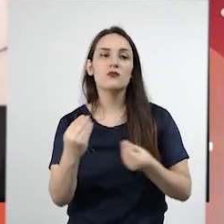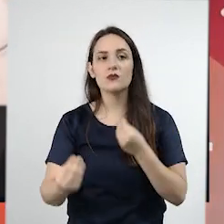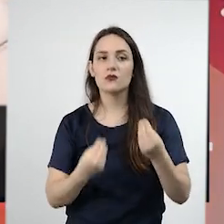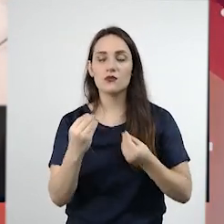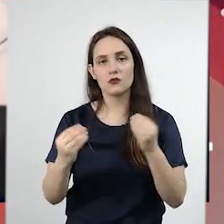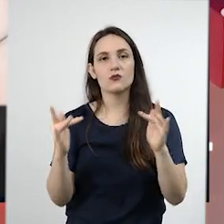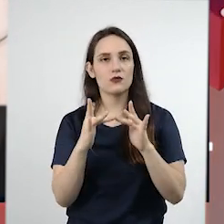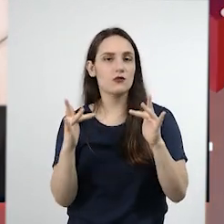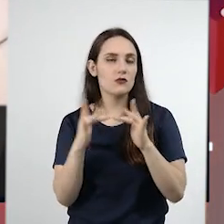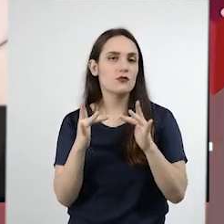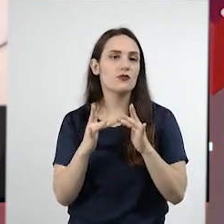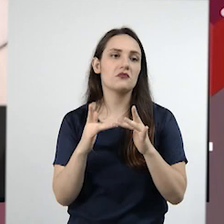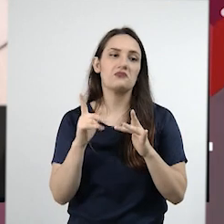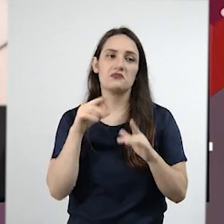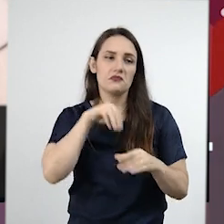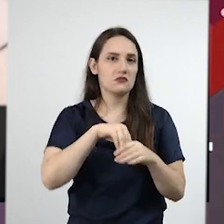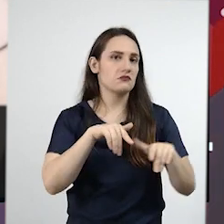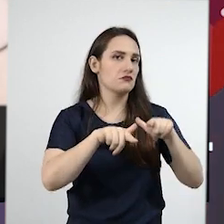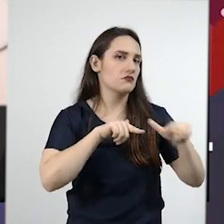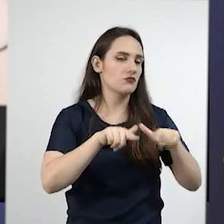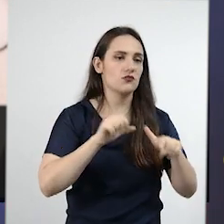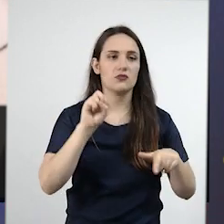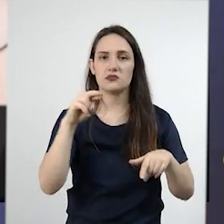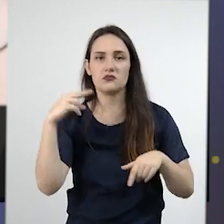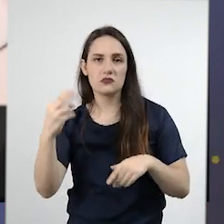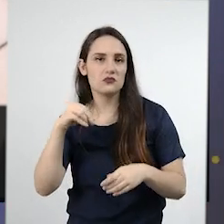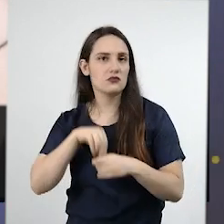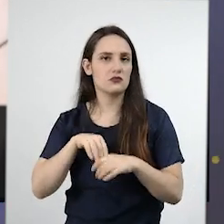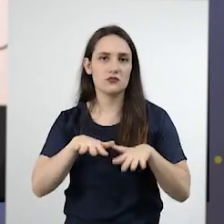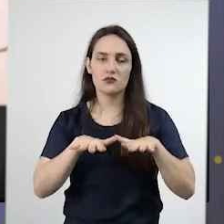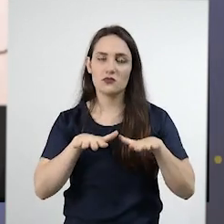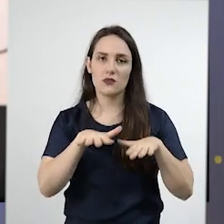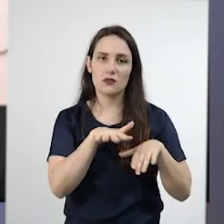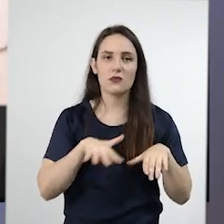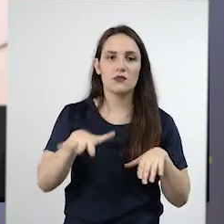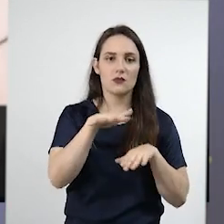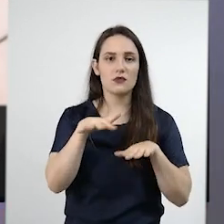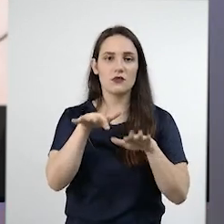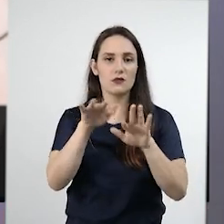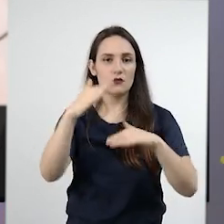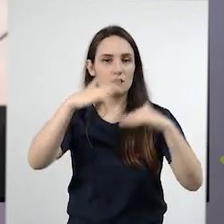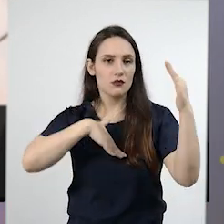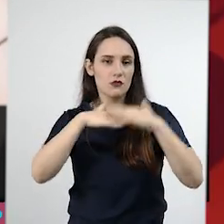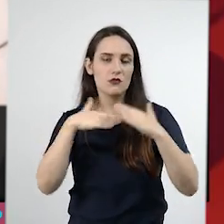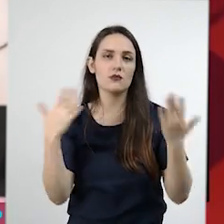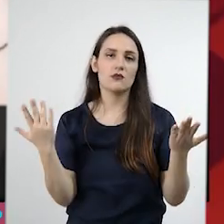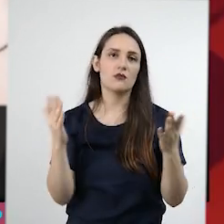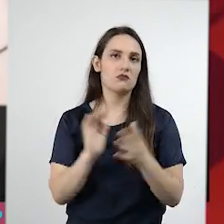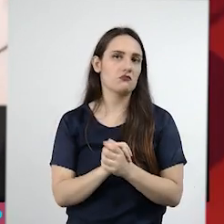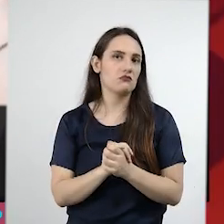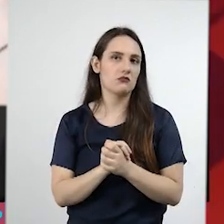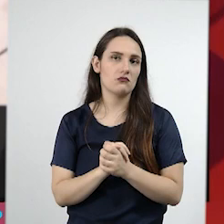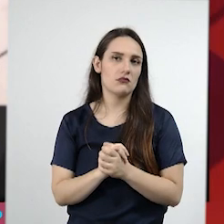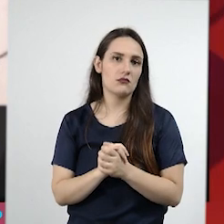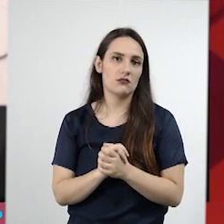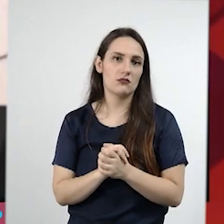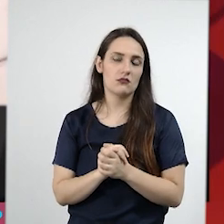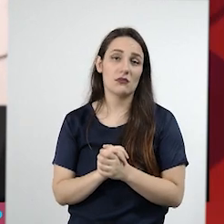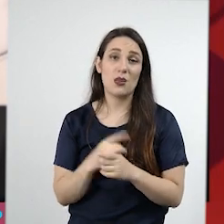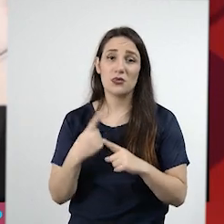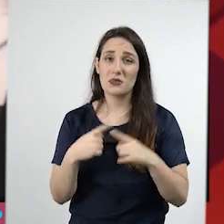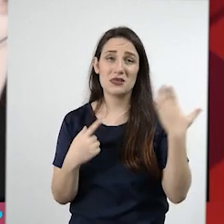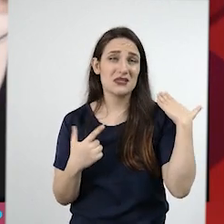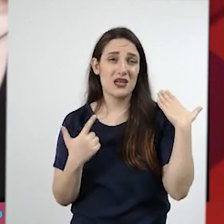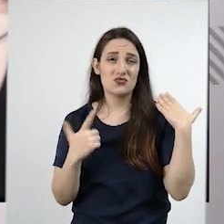de trabalho, quanto relações, por exemplo, profissionais, do qual a gente não tinha tempo, não dava